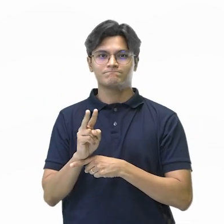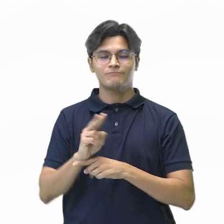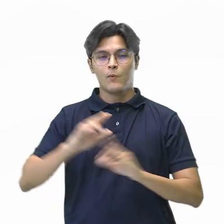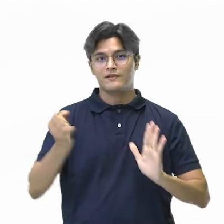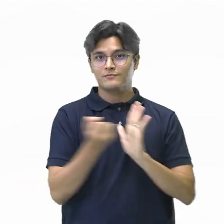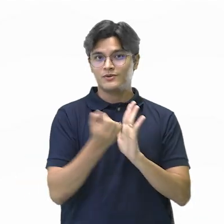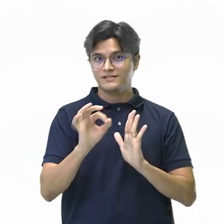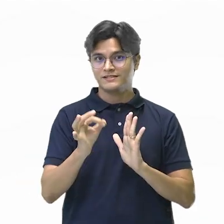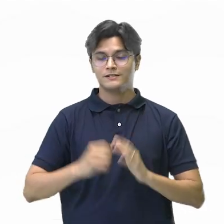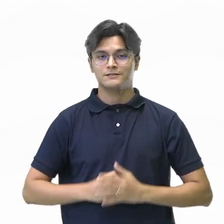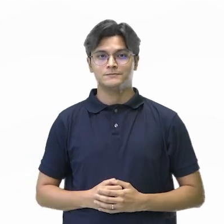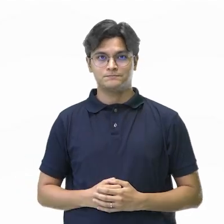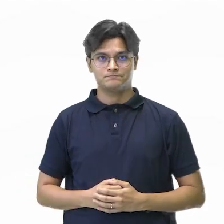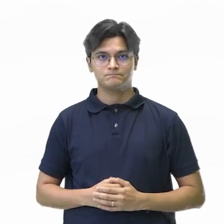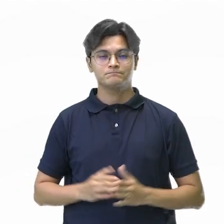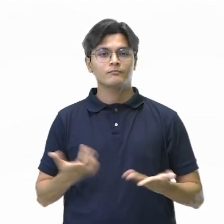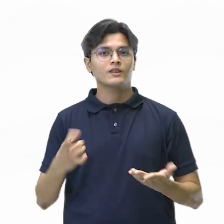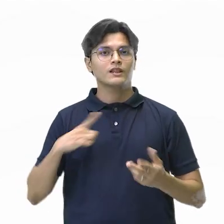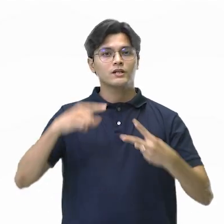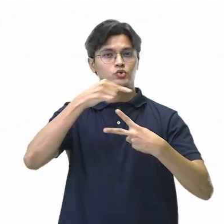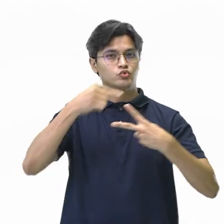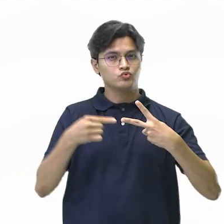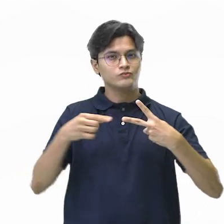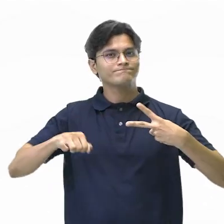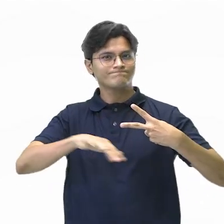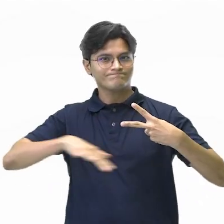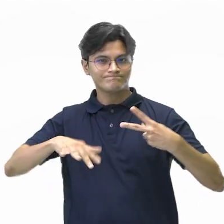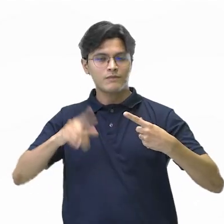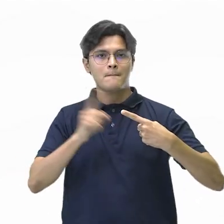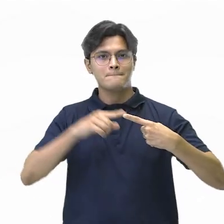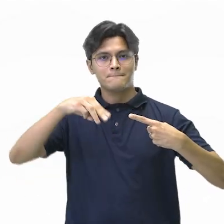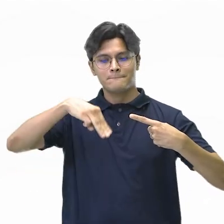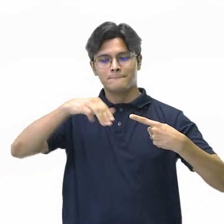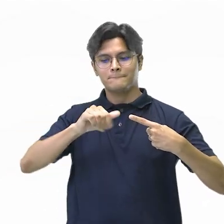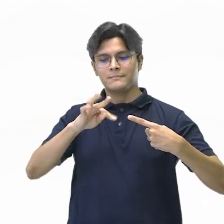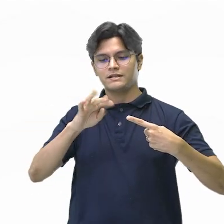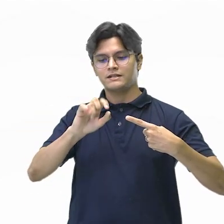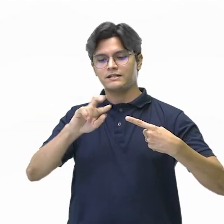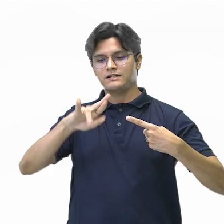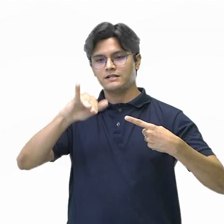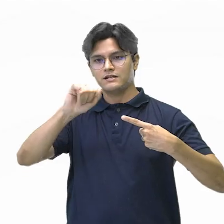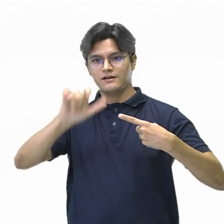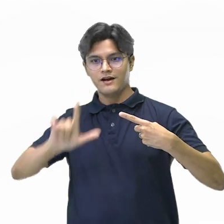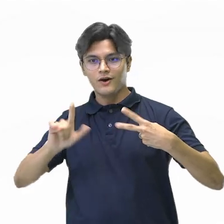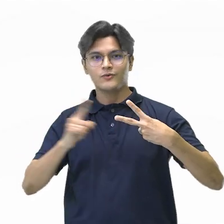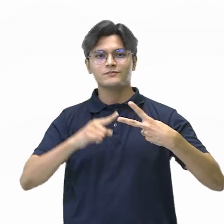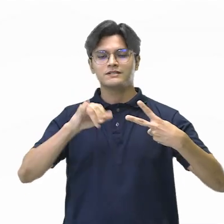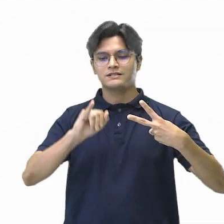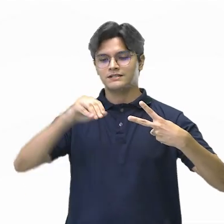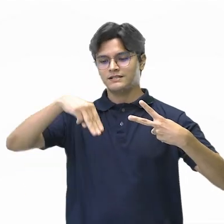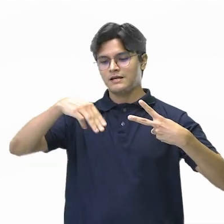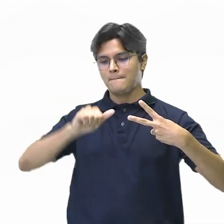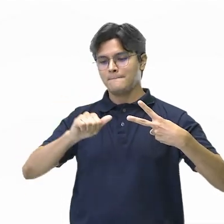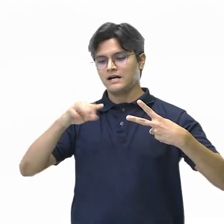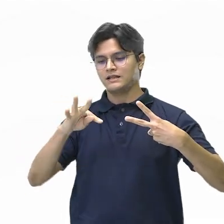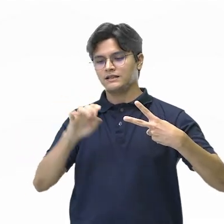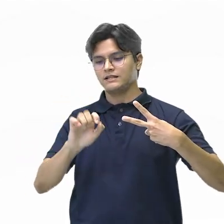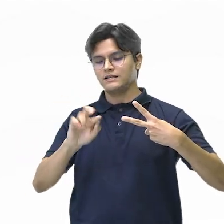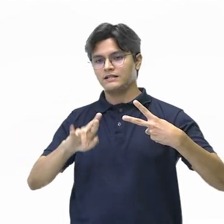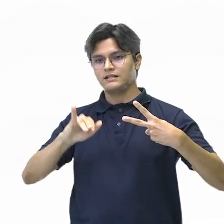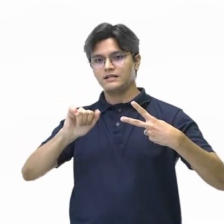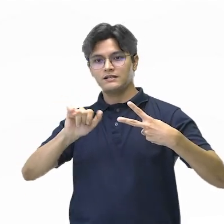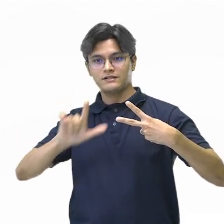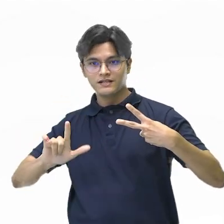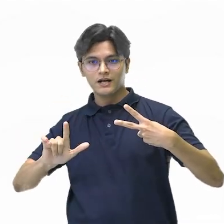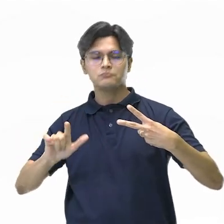vamos perceber que vamos ter duas dimensões, o material e imaterial. Pode ser definido também